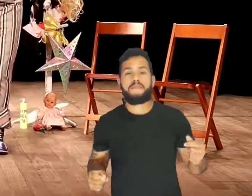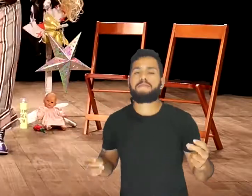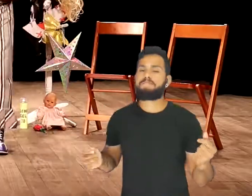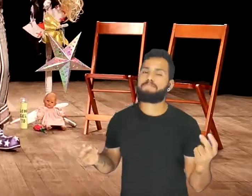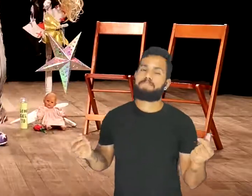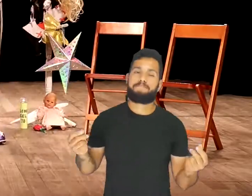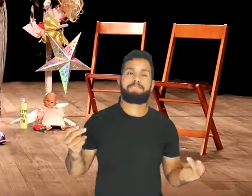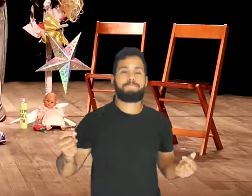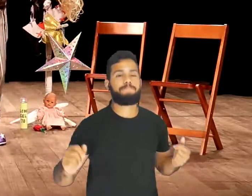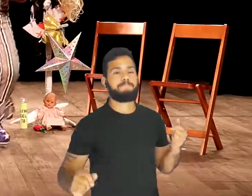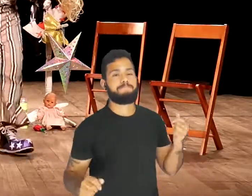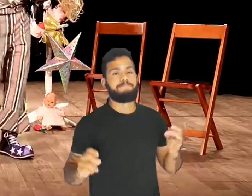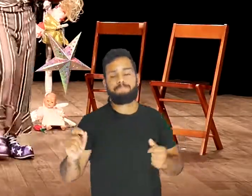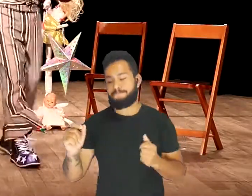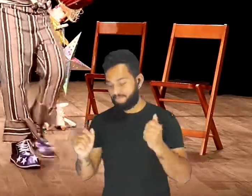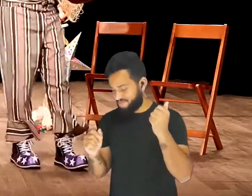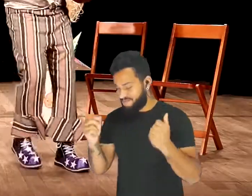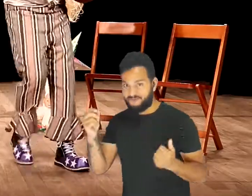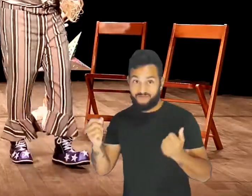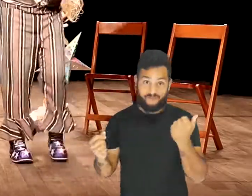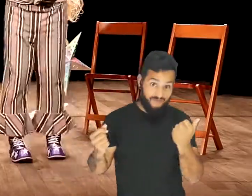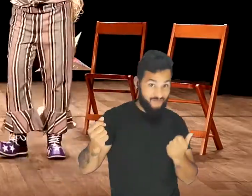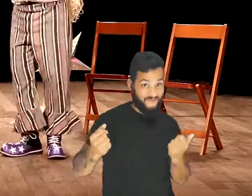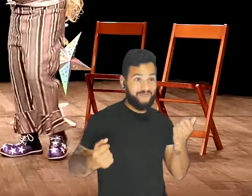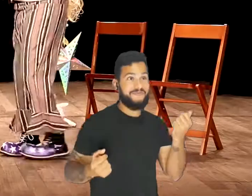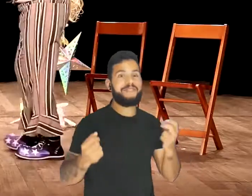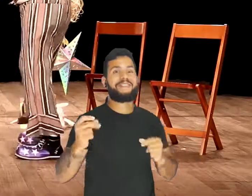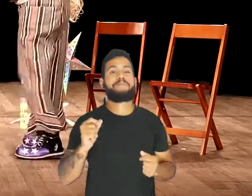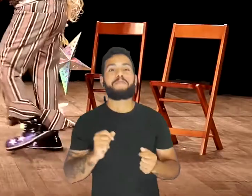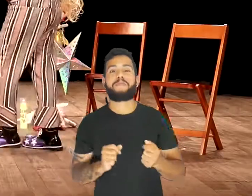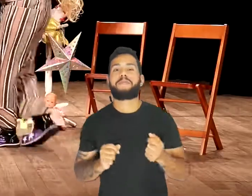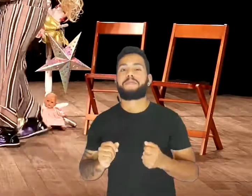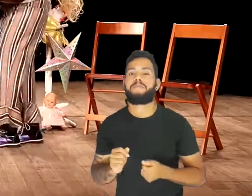la la la la la la la la la la